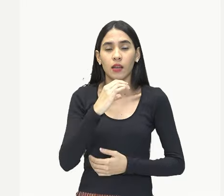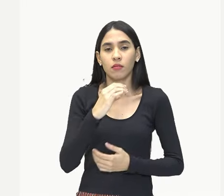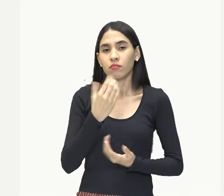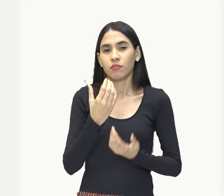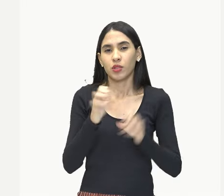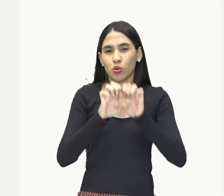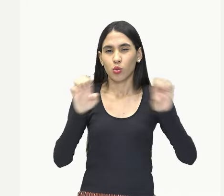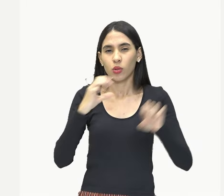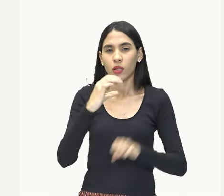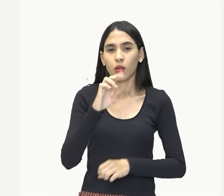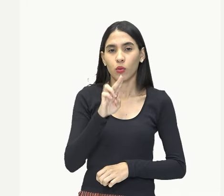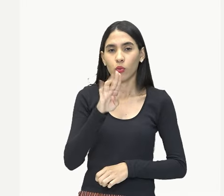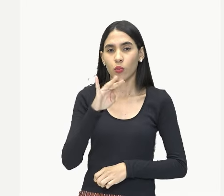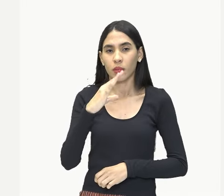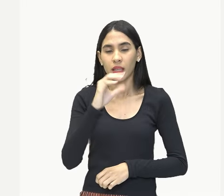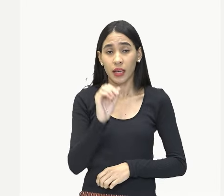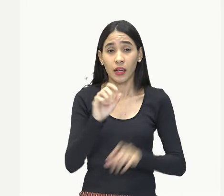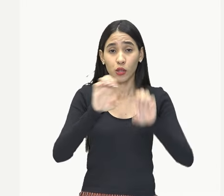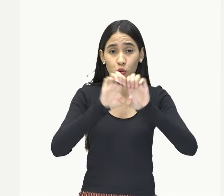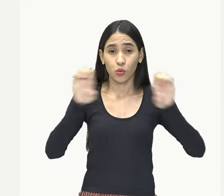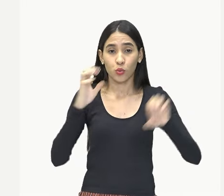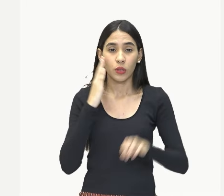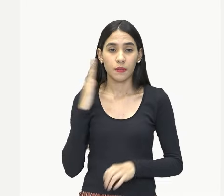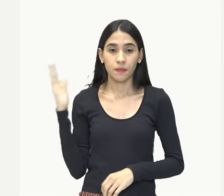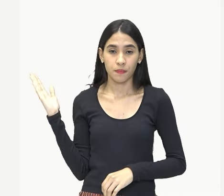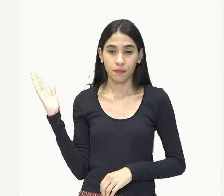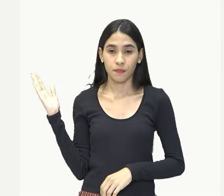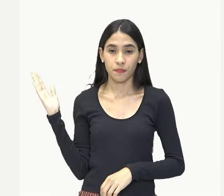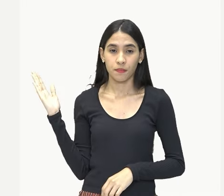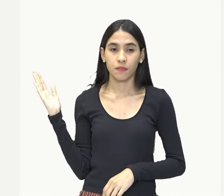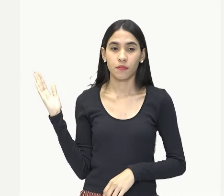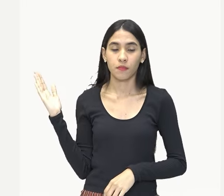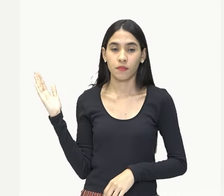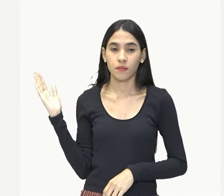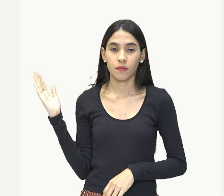a fórmula é esta aqui, ó. O volume é